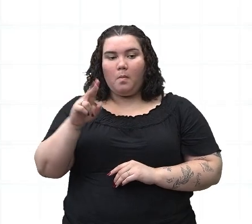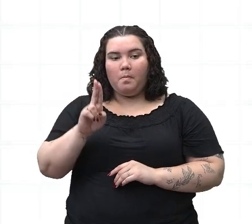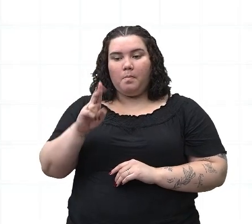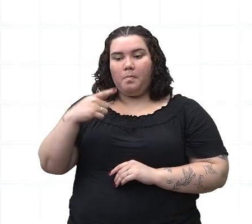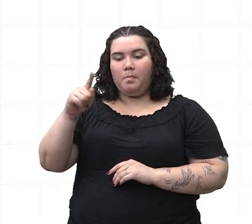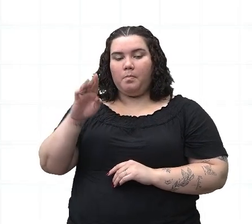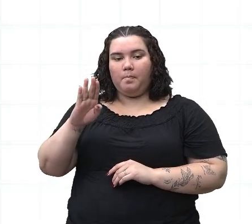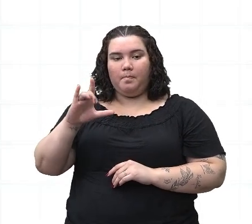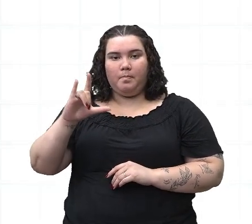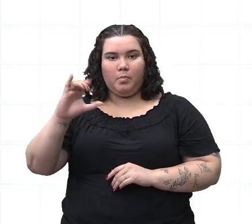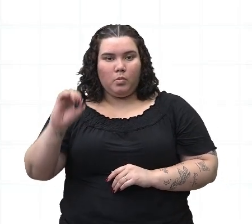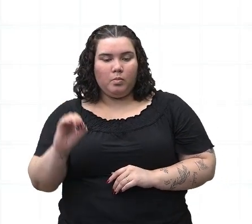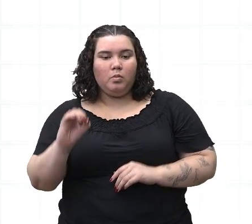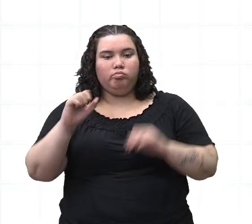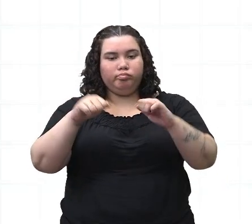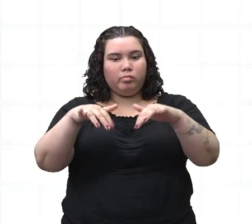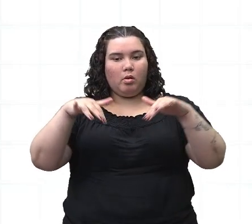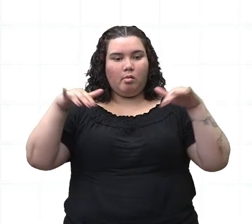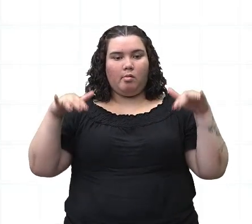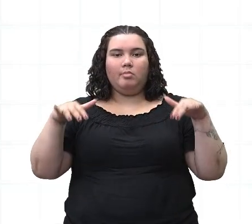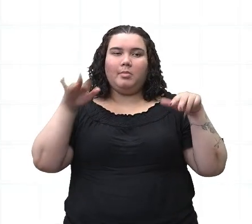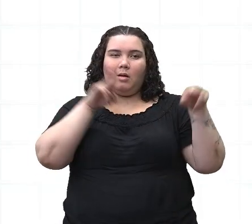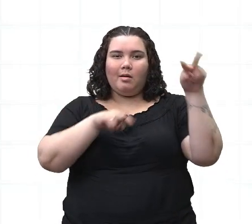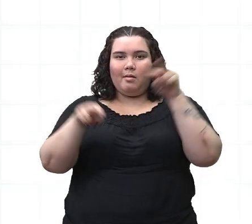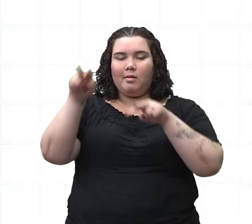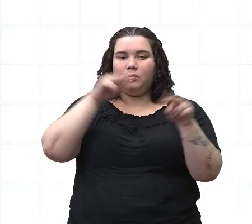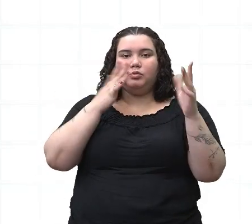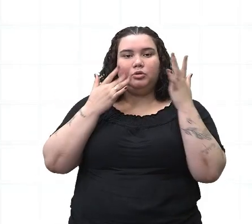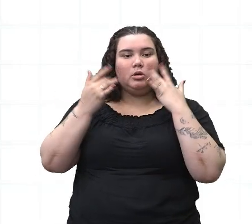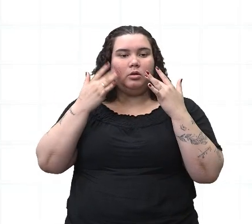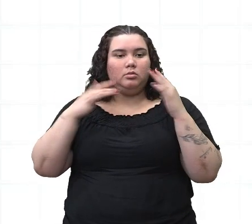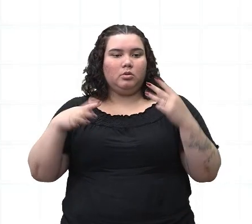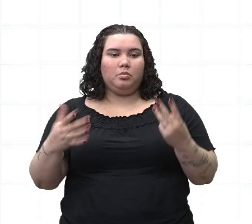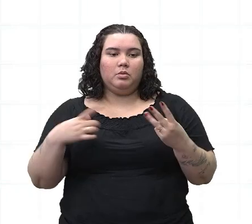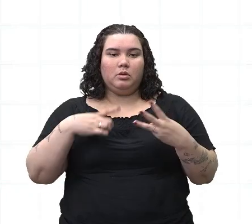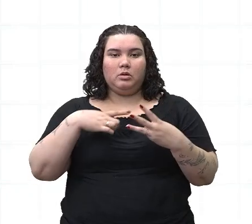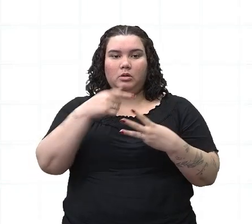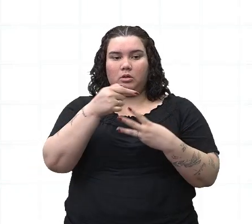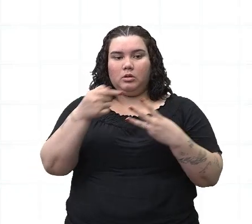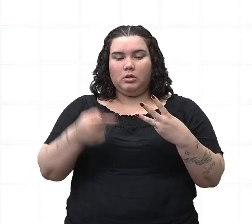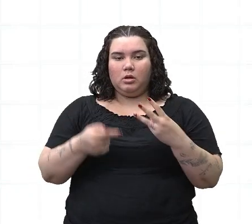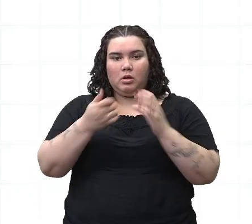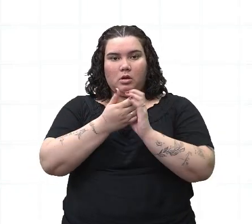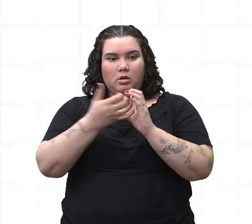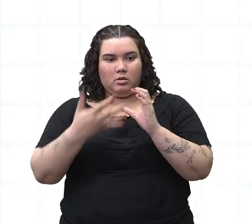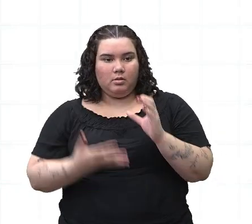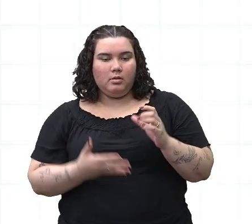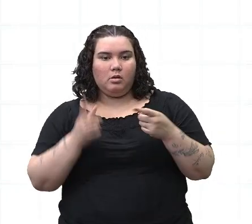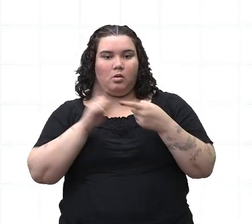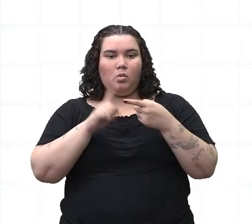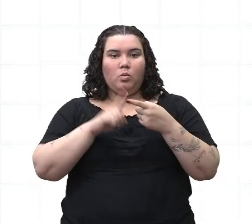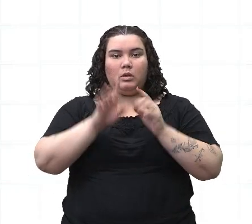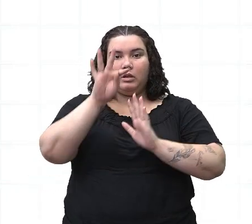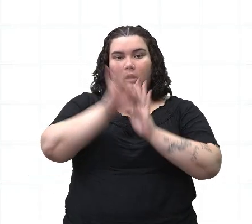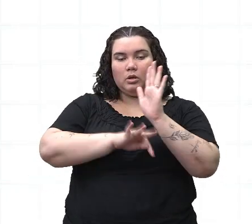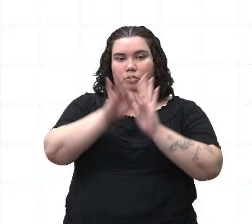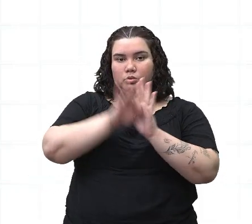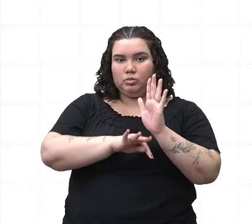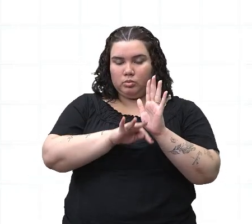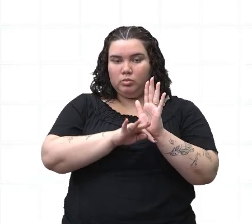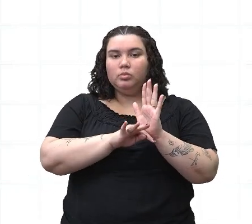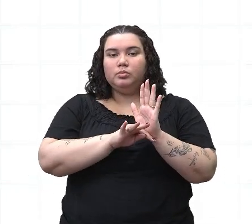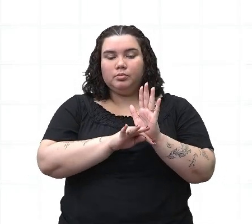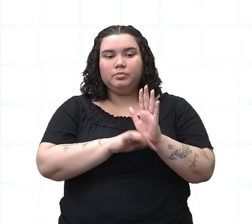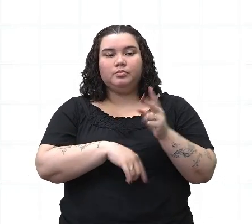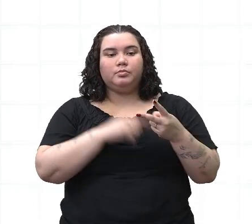vê a obra de arte. Então, a gente tem aí 3 elementos. A dramaturgia, que é aquele que escreve as peças de teatro. A gente